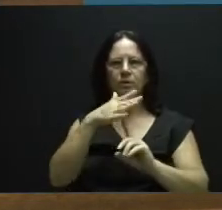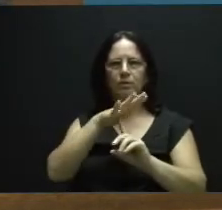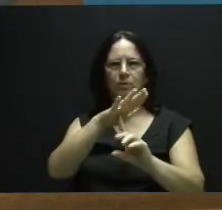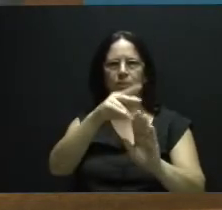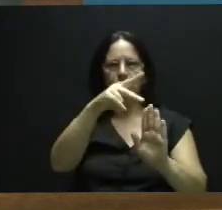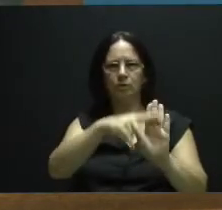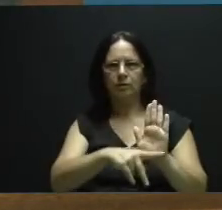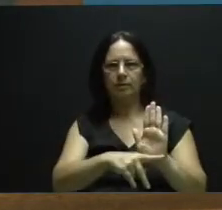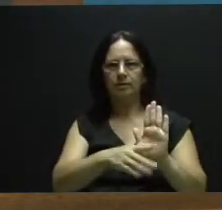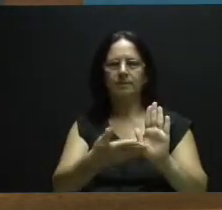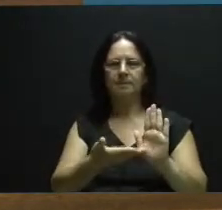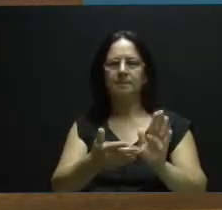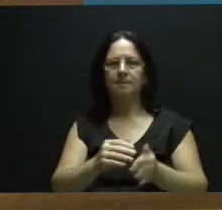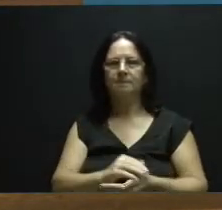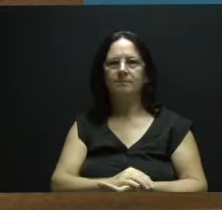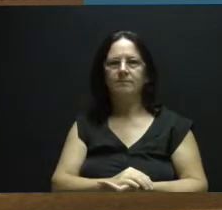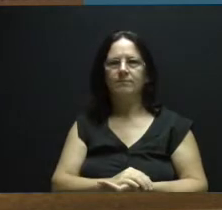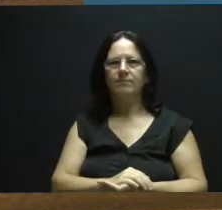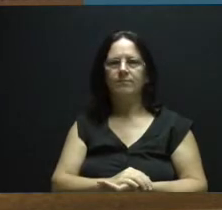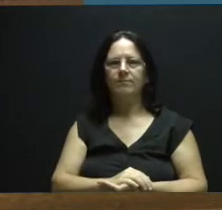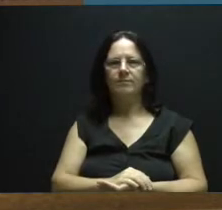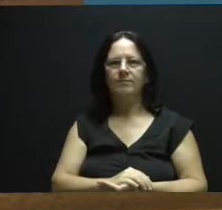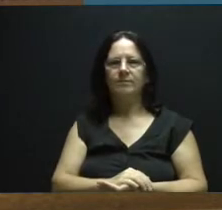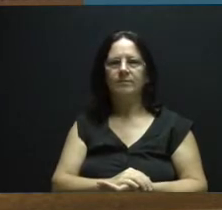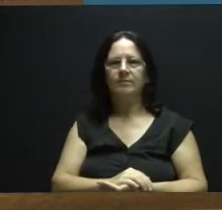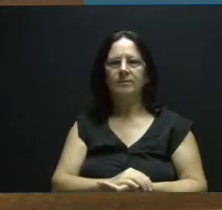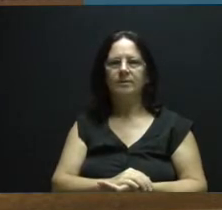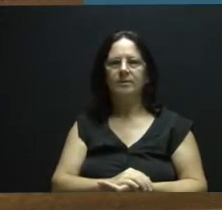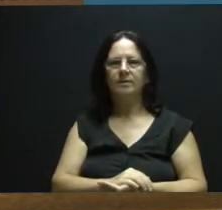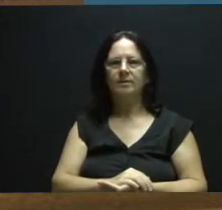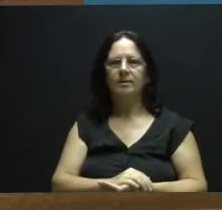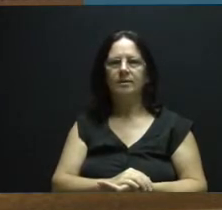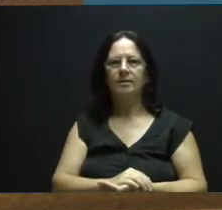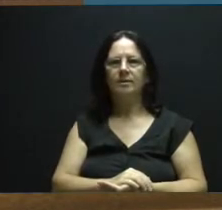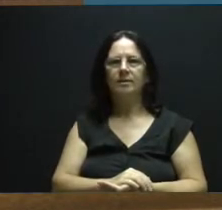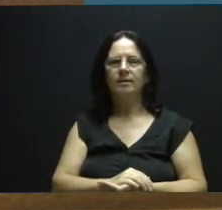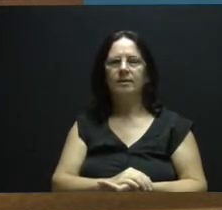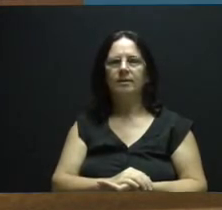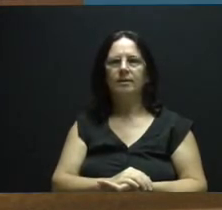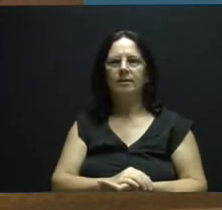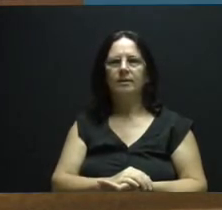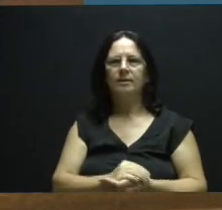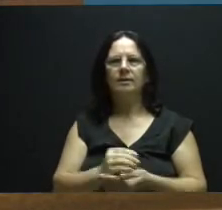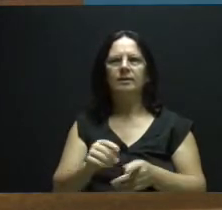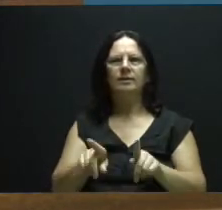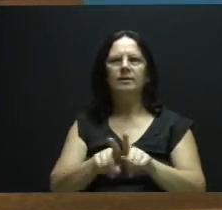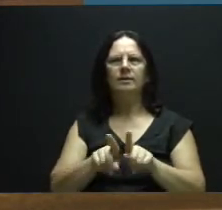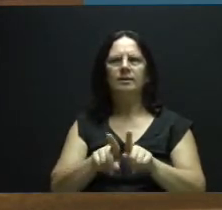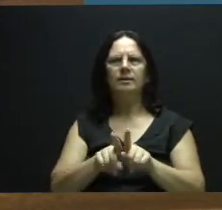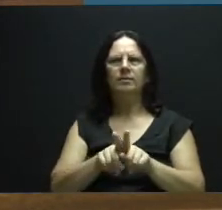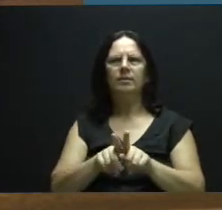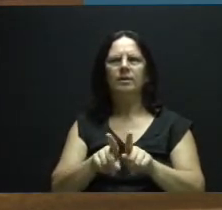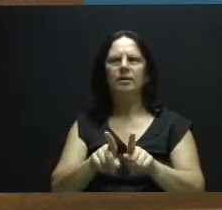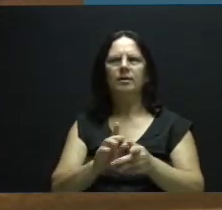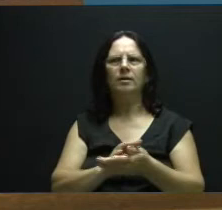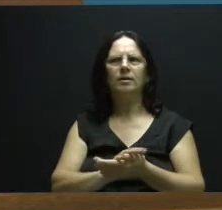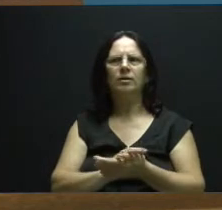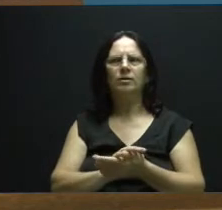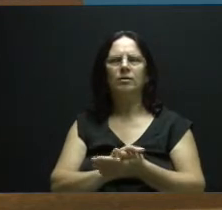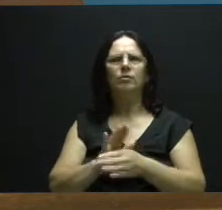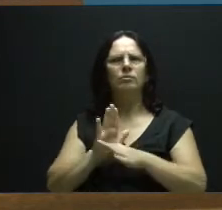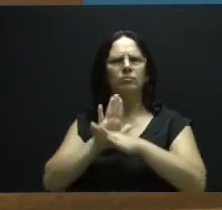projeto aqui esse projeto ele inclui a inclusão social muito grande ele